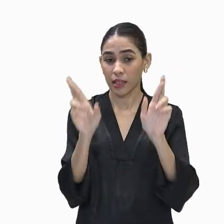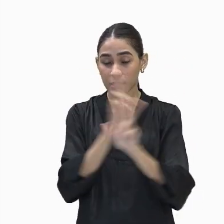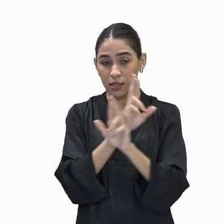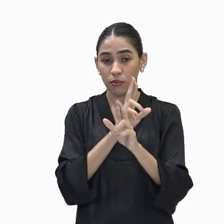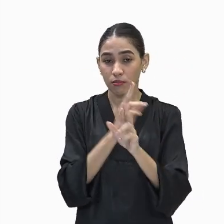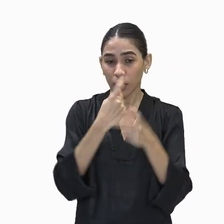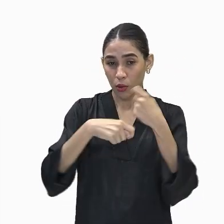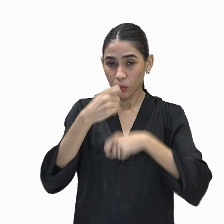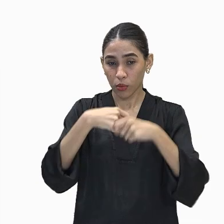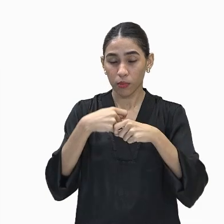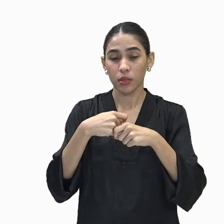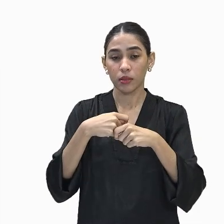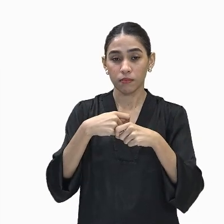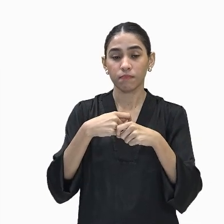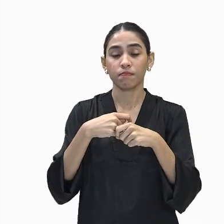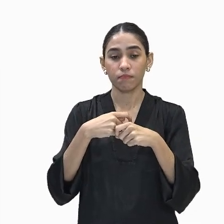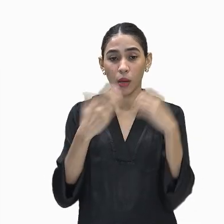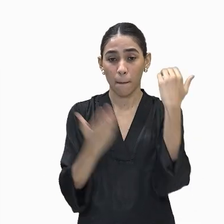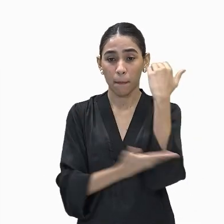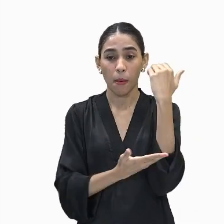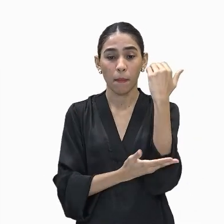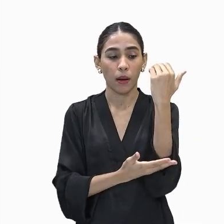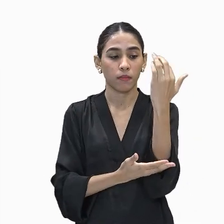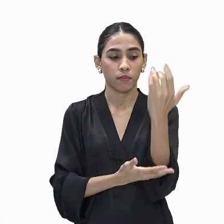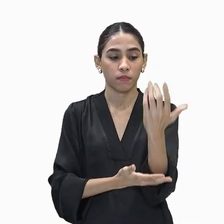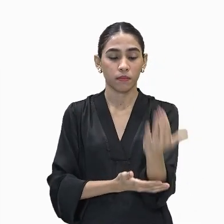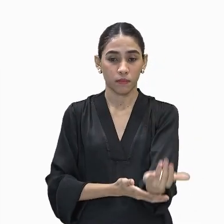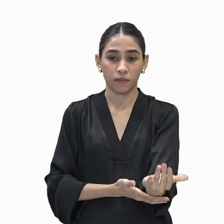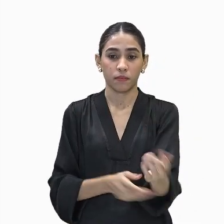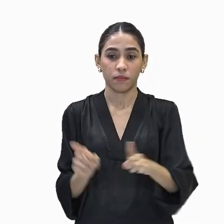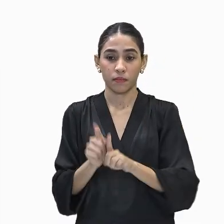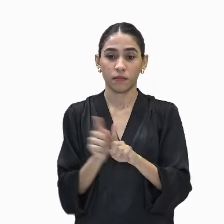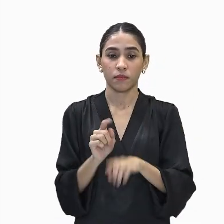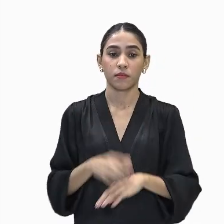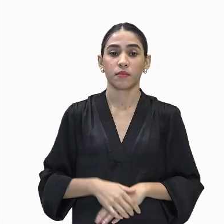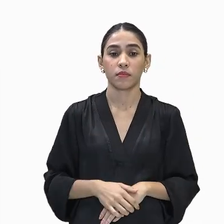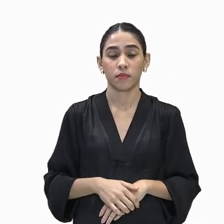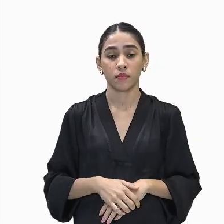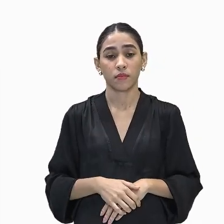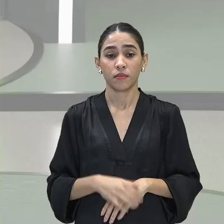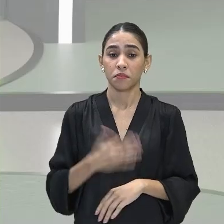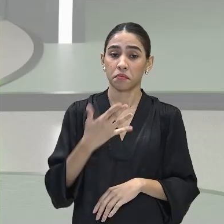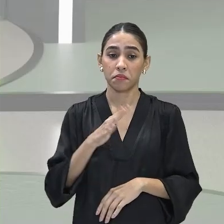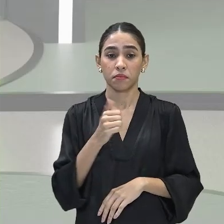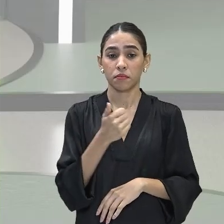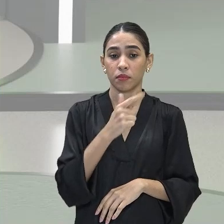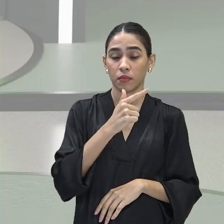com esse processo de desmatamento também. E aí restam apenas